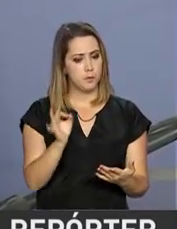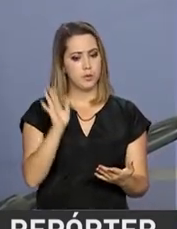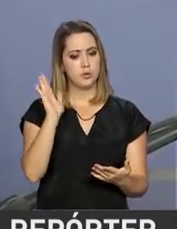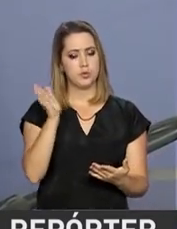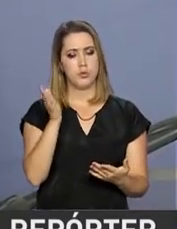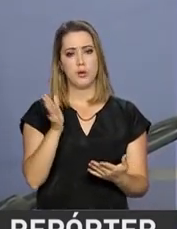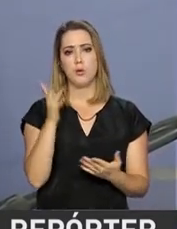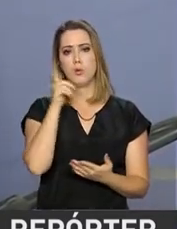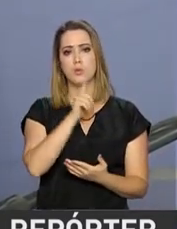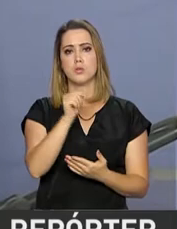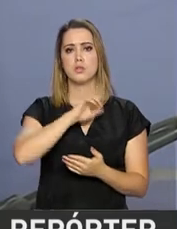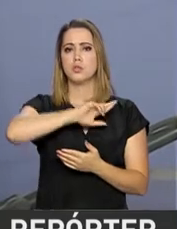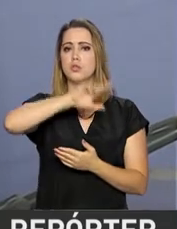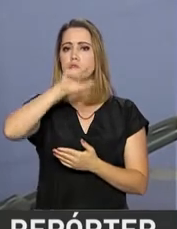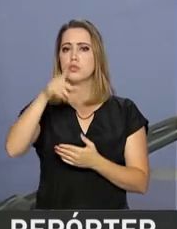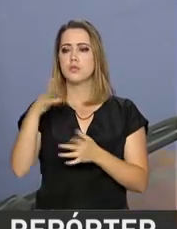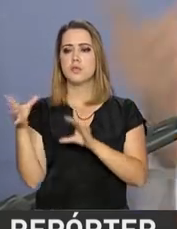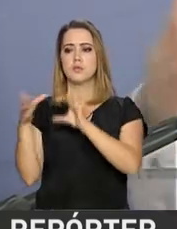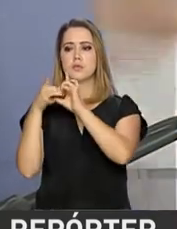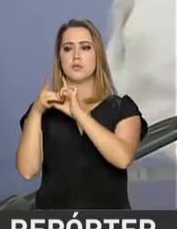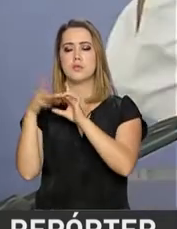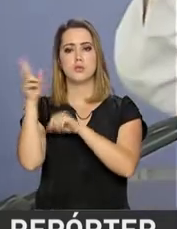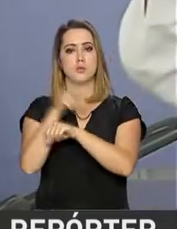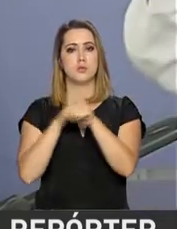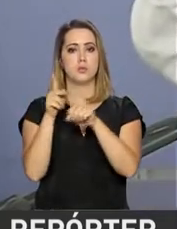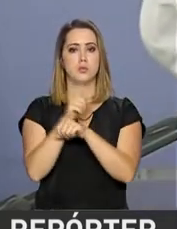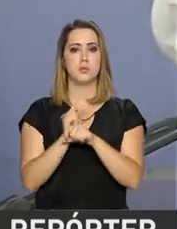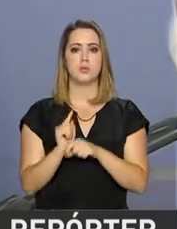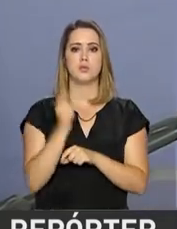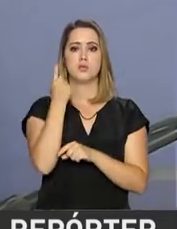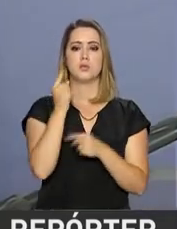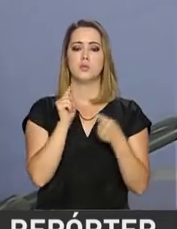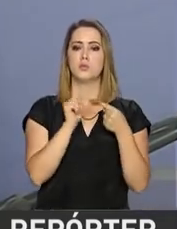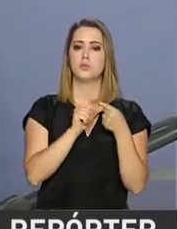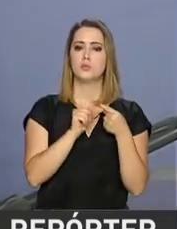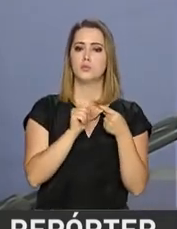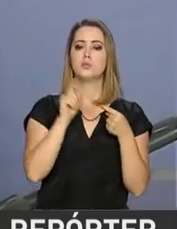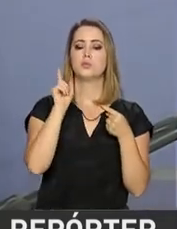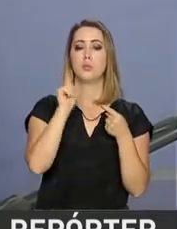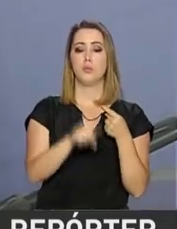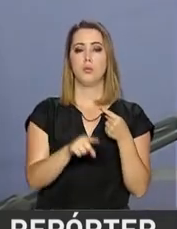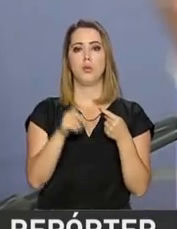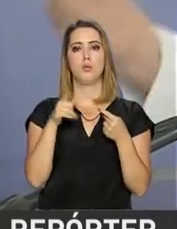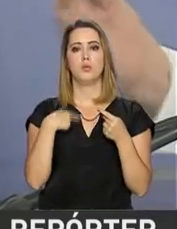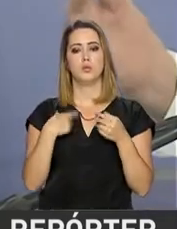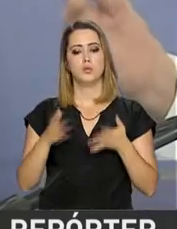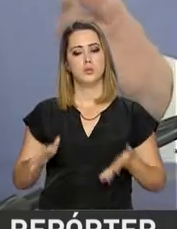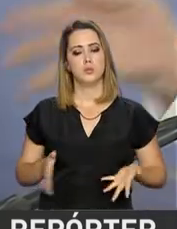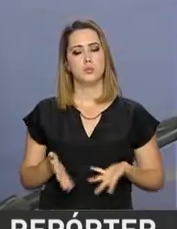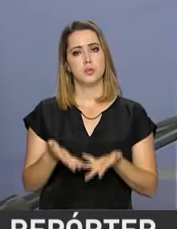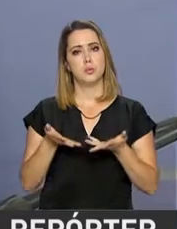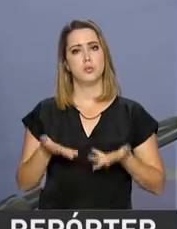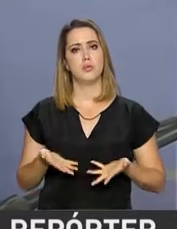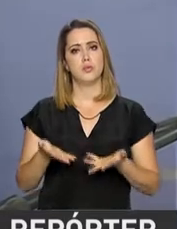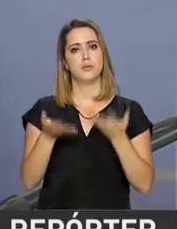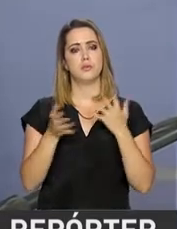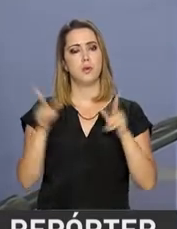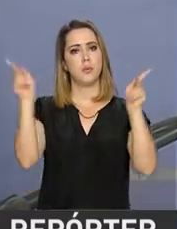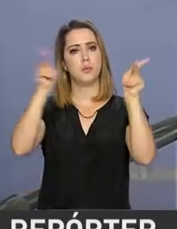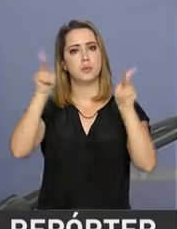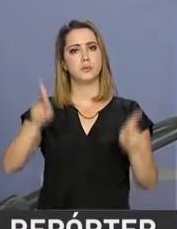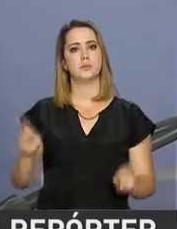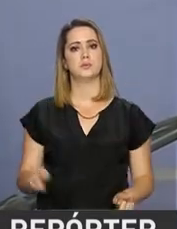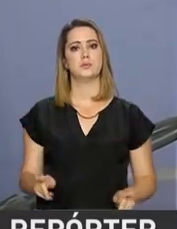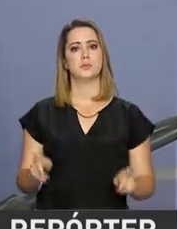muitas pontes no país entre elas com a qualidade de promover uma pacificação